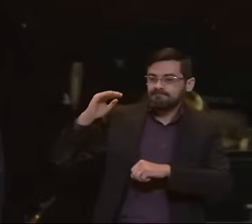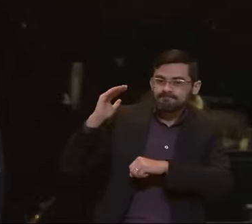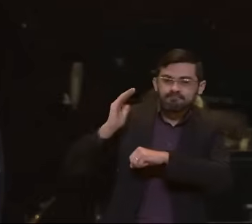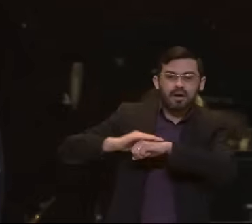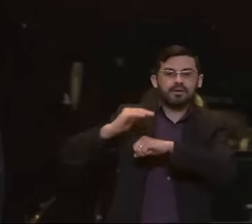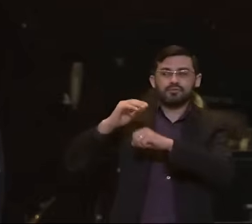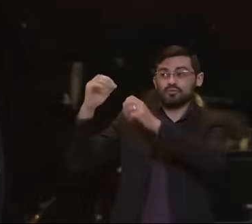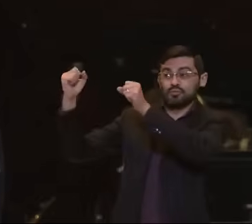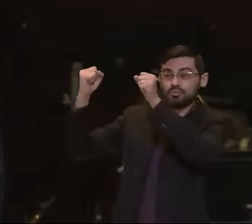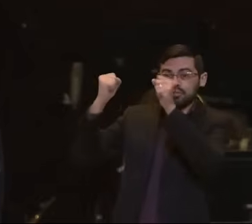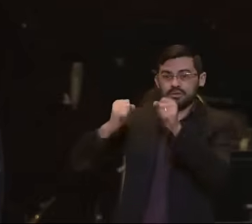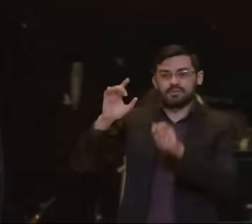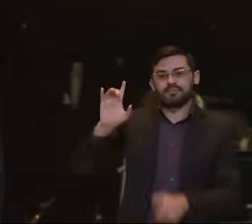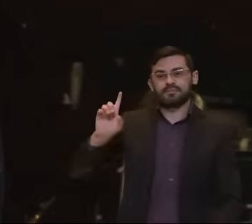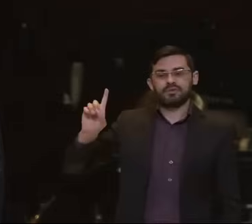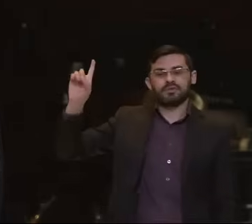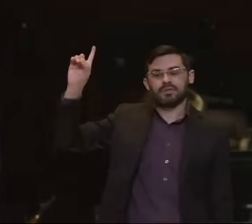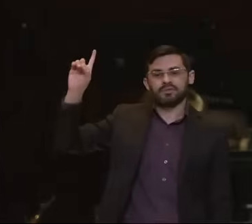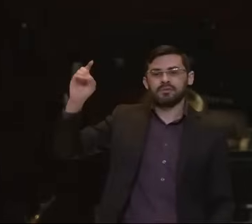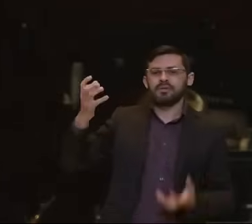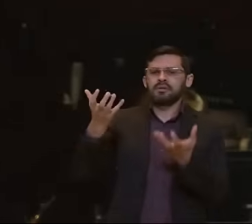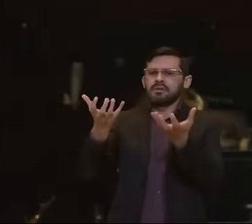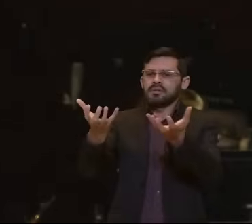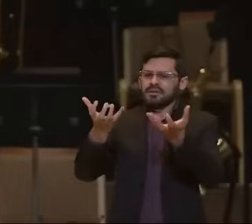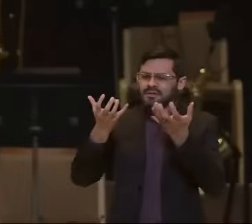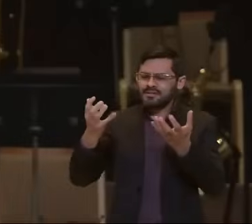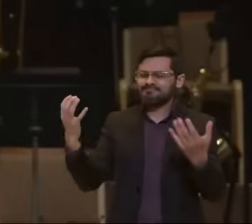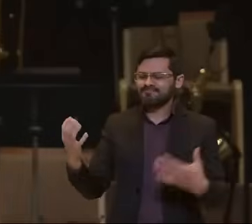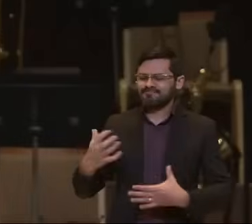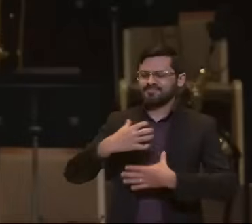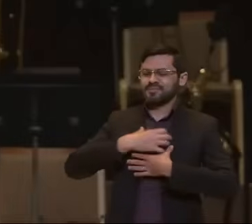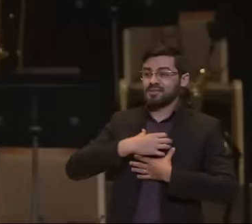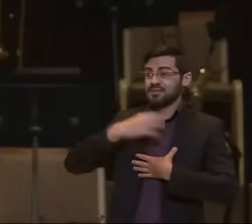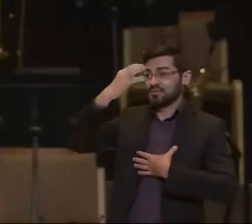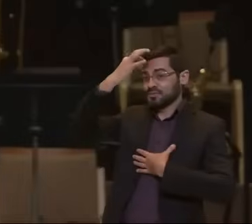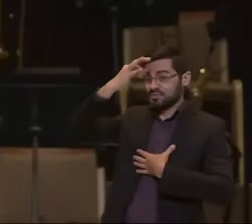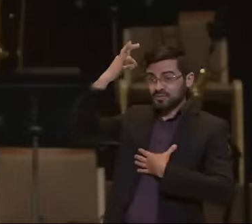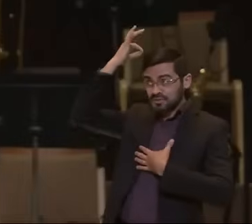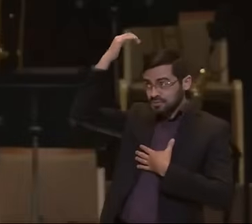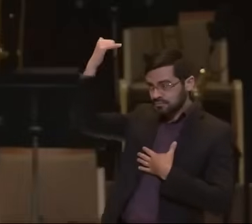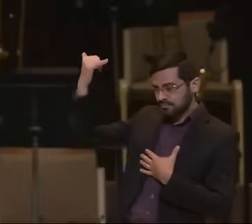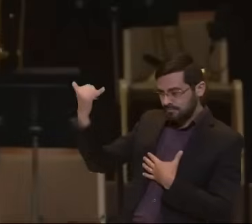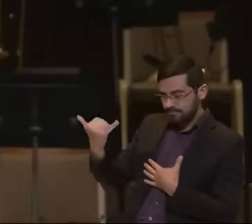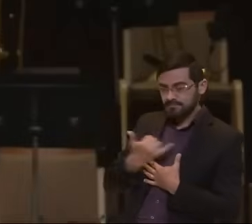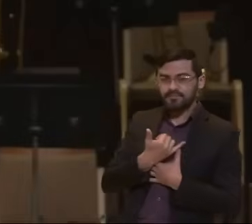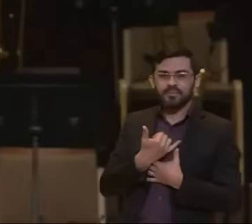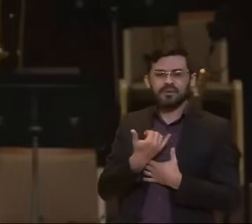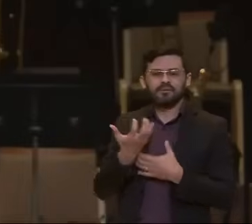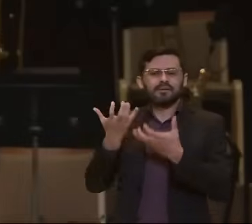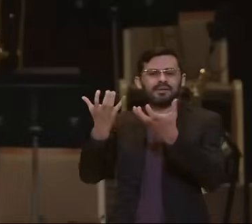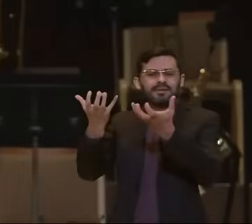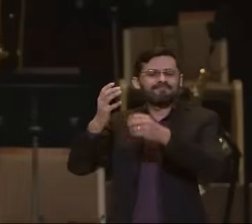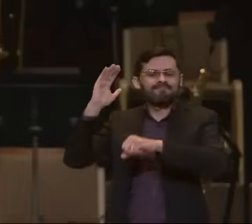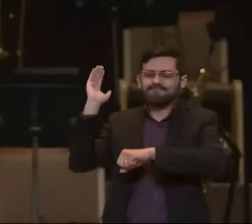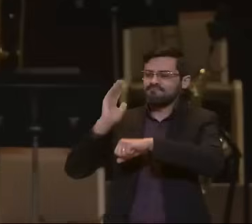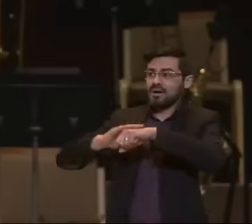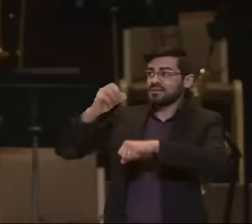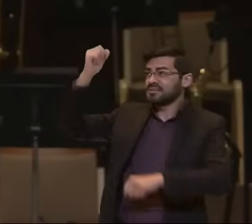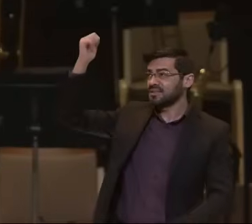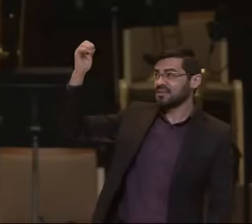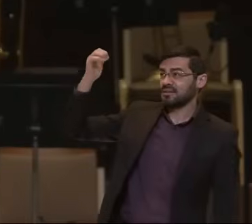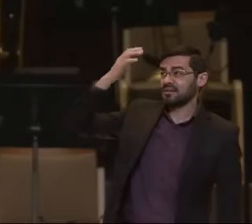de Deus. A gente quer mais ouvir a voz do Espírito. A gente quer mais da graça de